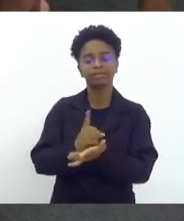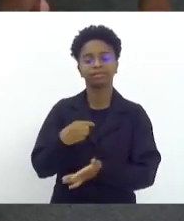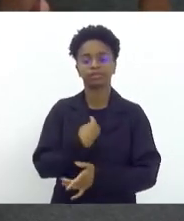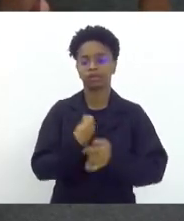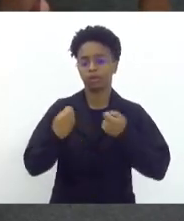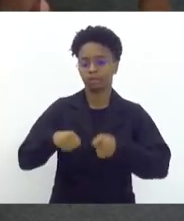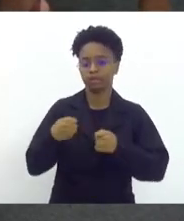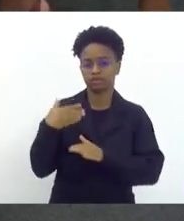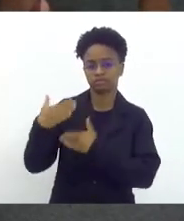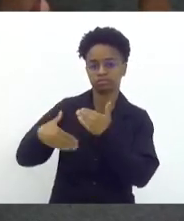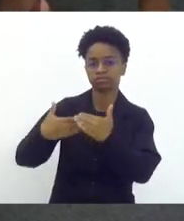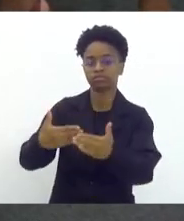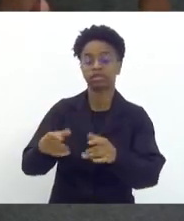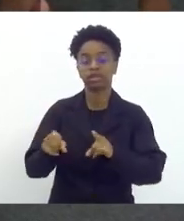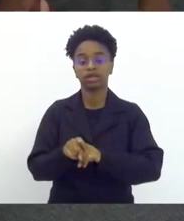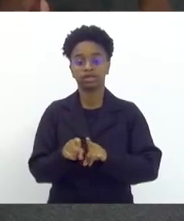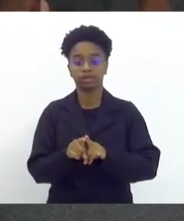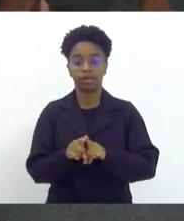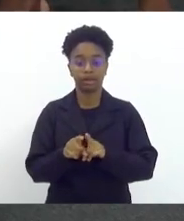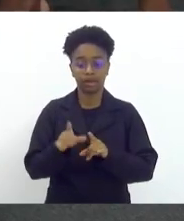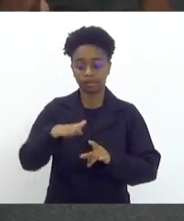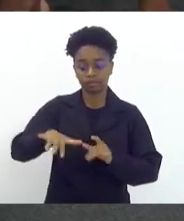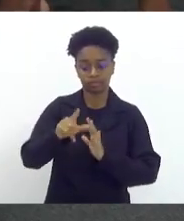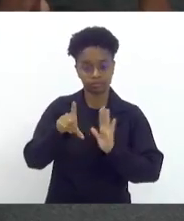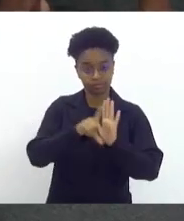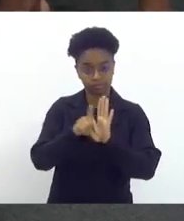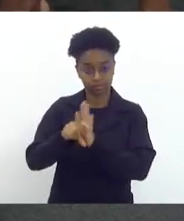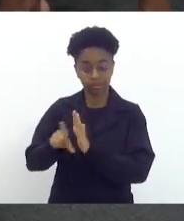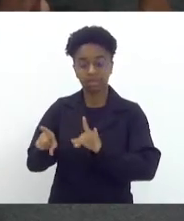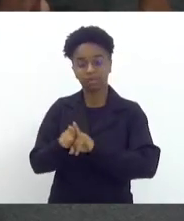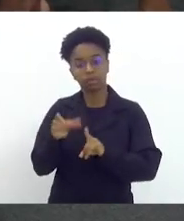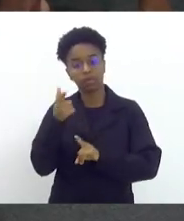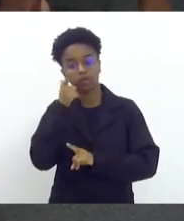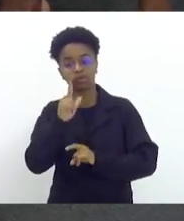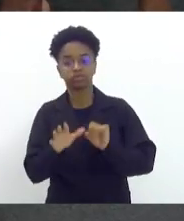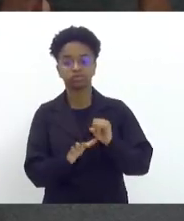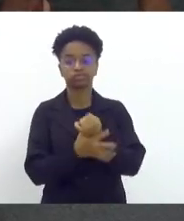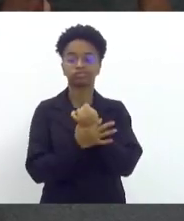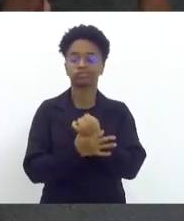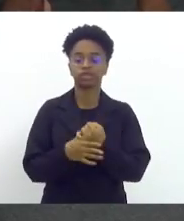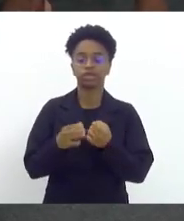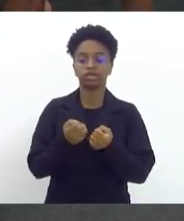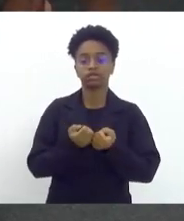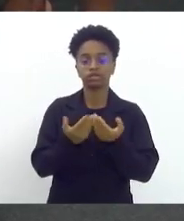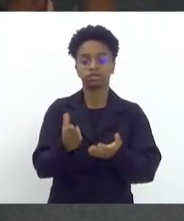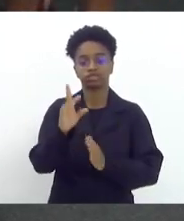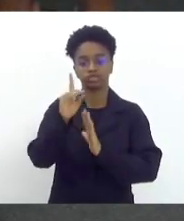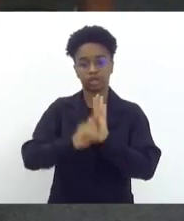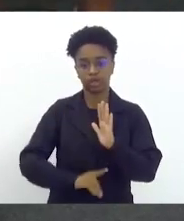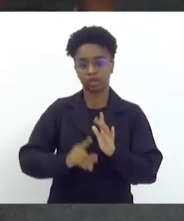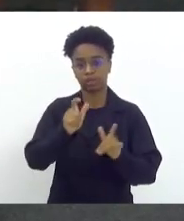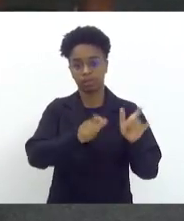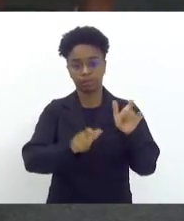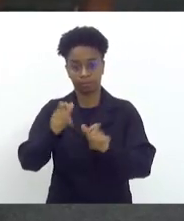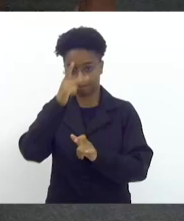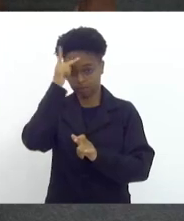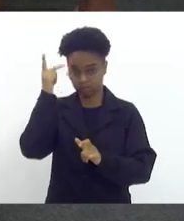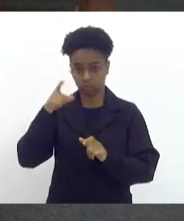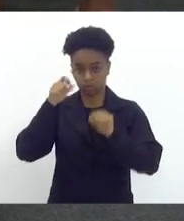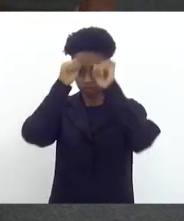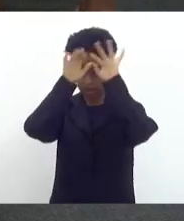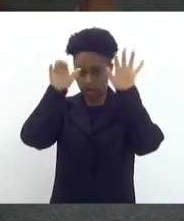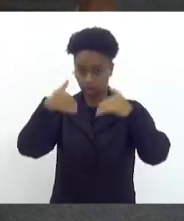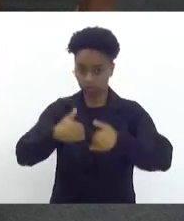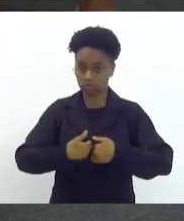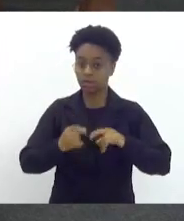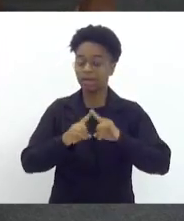avançar nas legislações que Garanta direitos da as pessoas com terra e essa